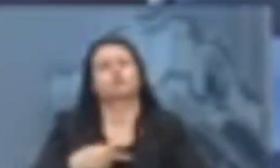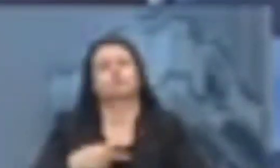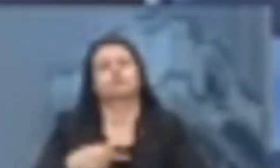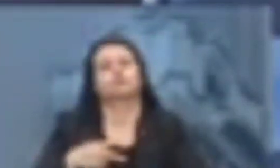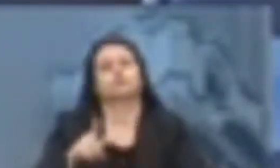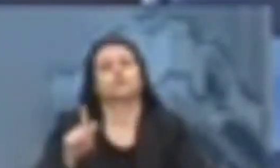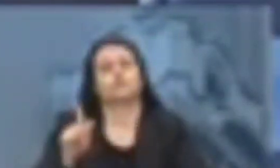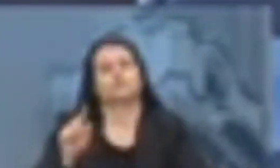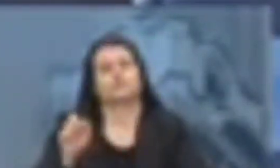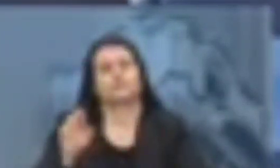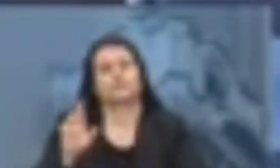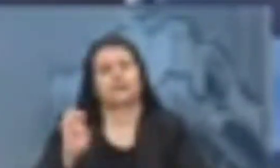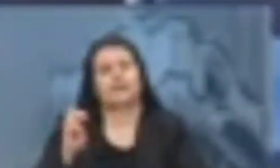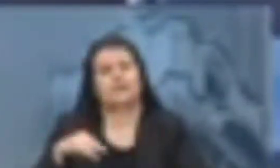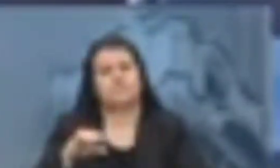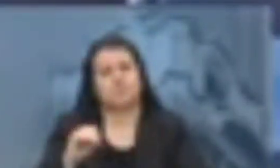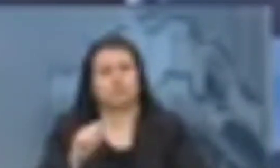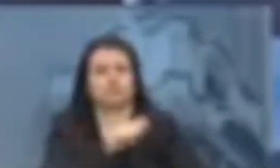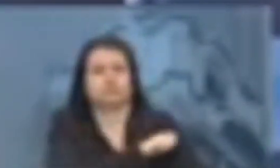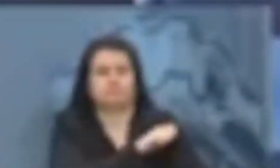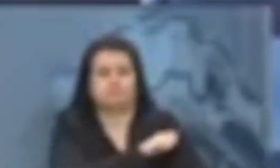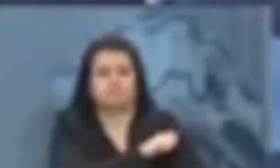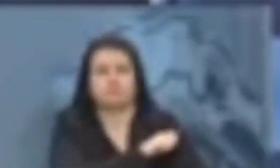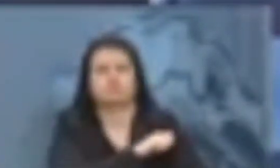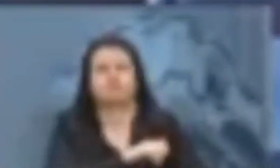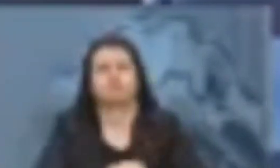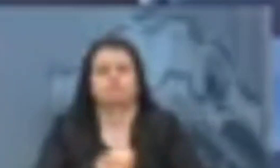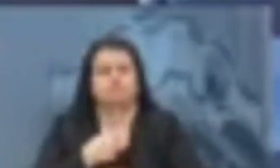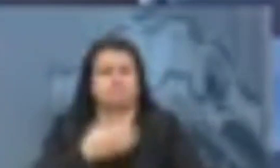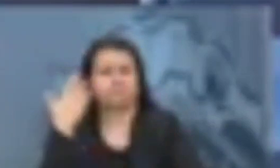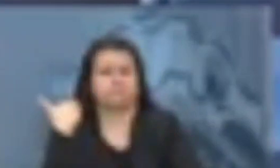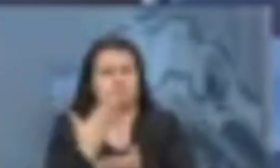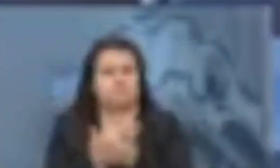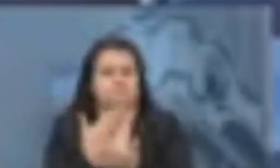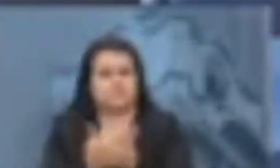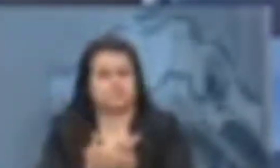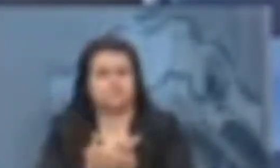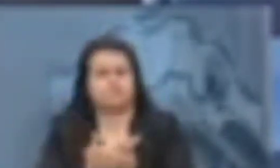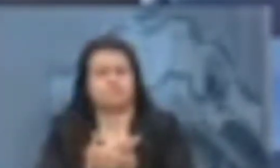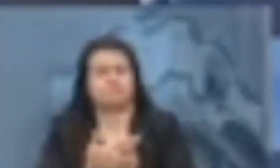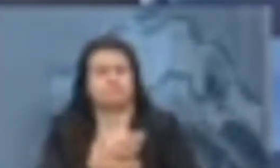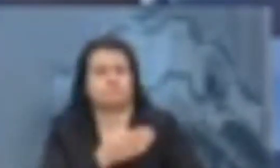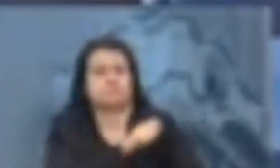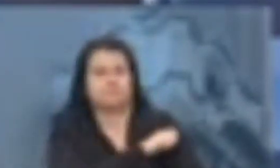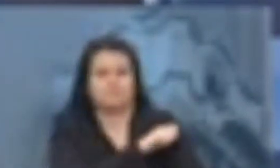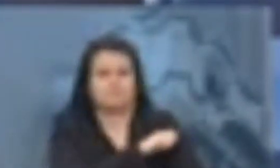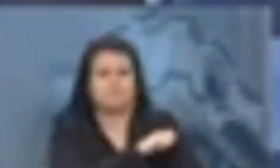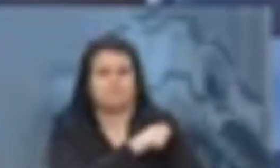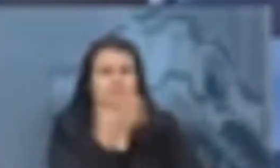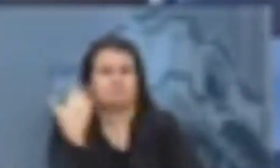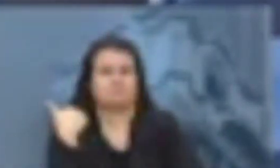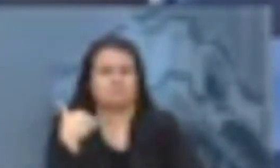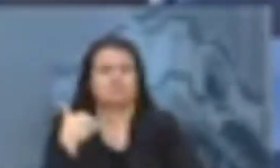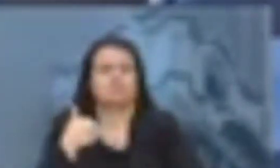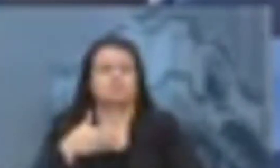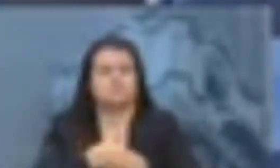e participei bastante do movimento estudantil, e eu sei da relevância que é, né,